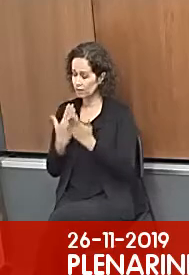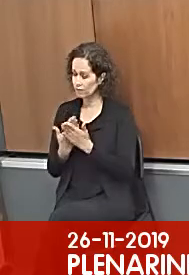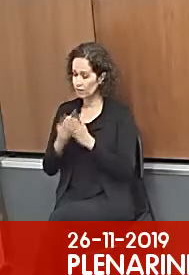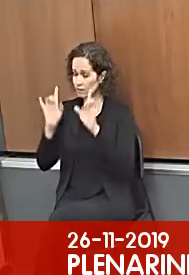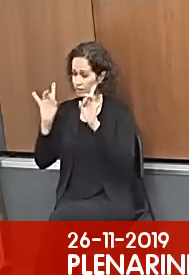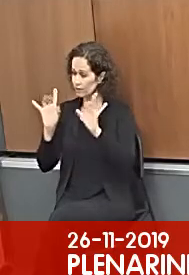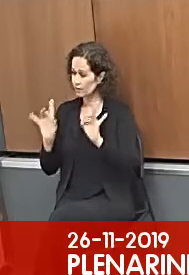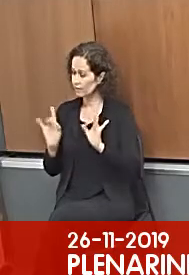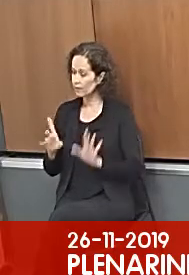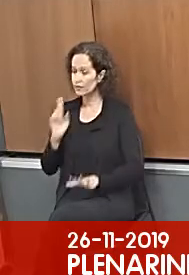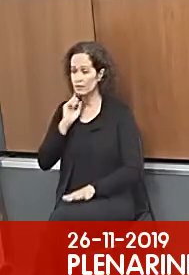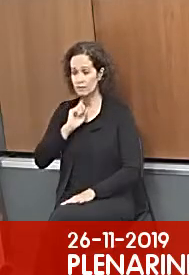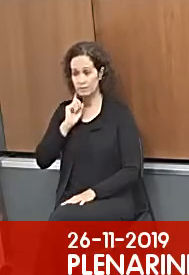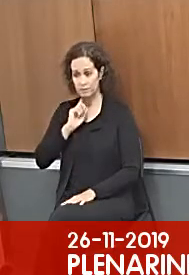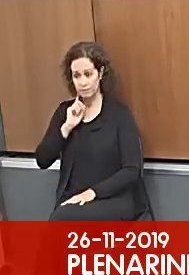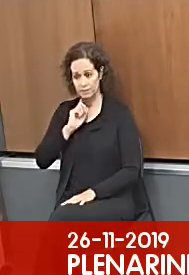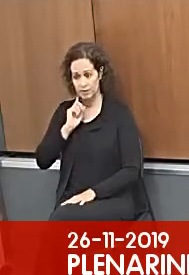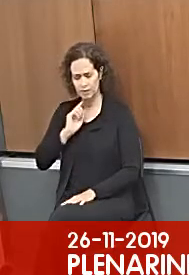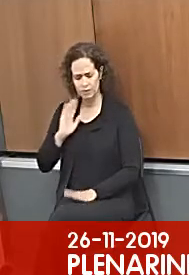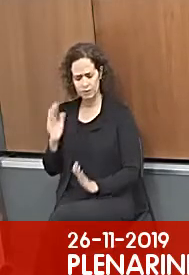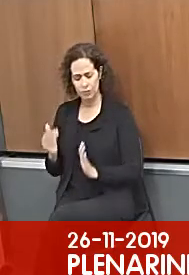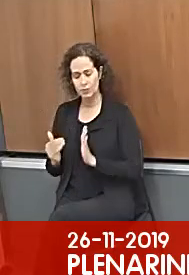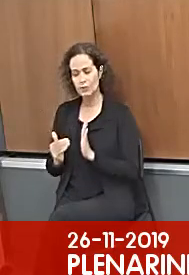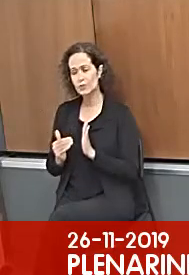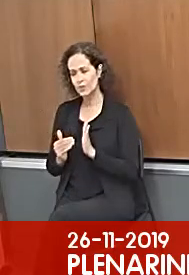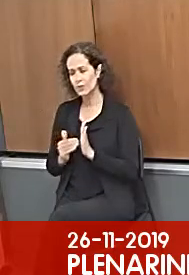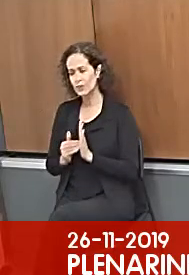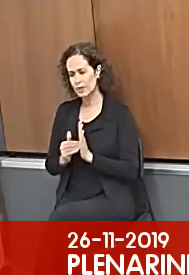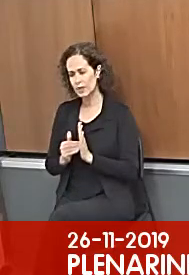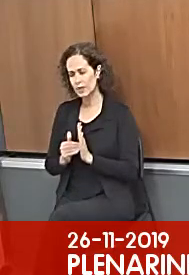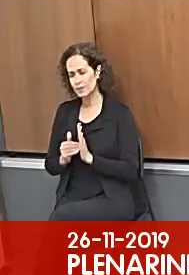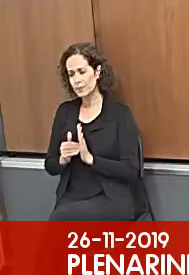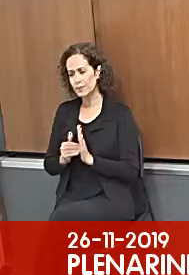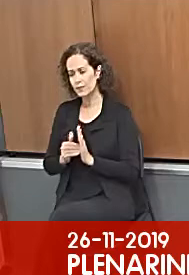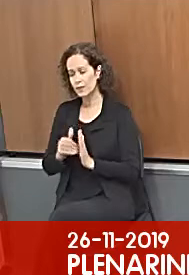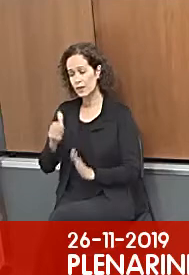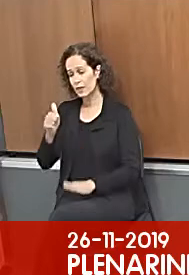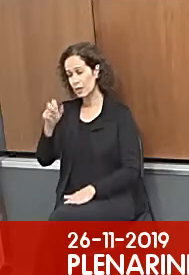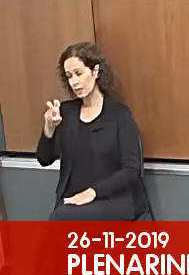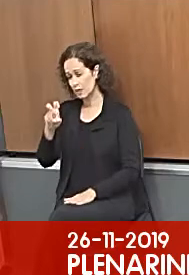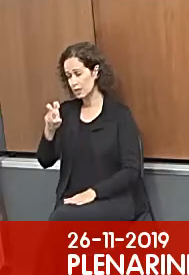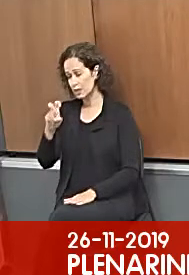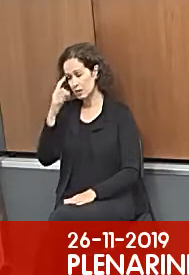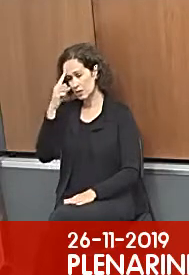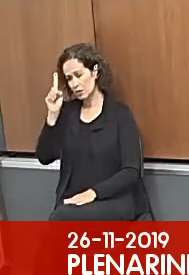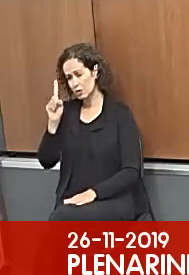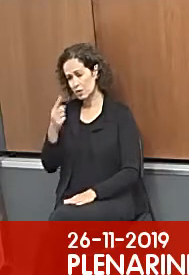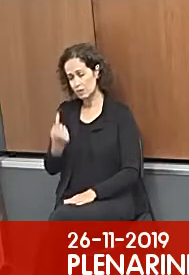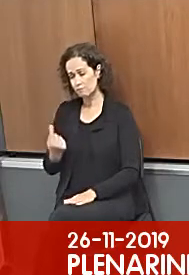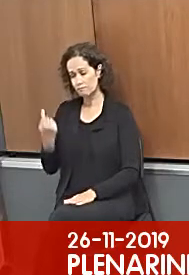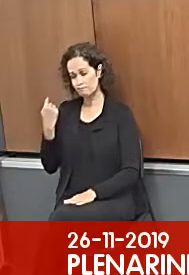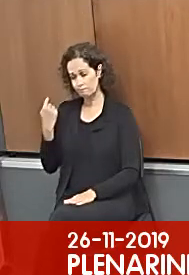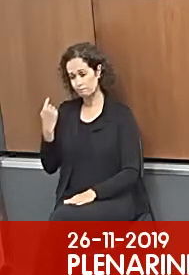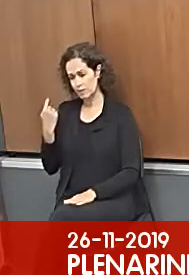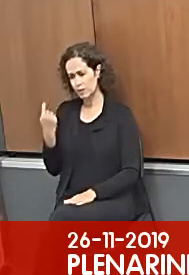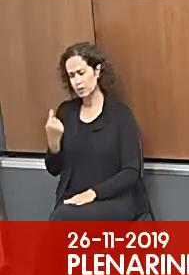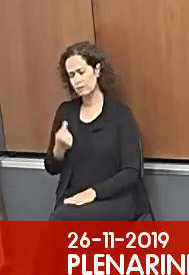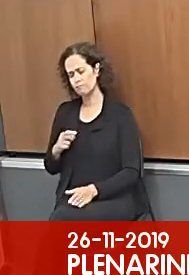especiais de Minas Gerais, todas elas, há 15 dias atrás, nos reunimos, ficamos 2 dias reunidos tratando desse